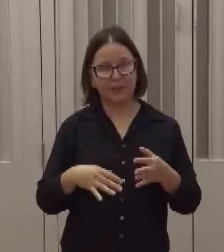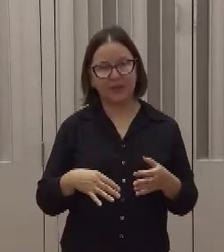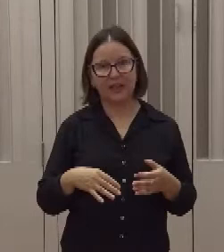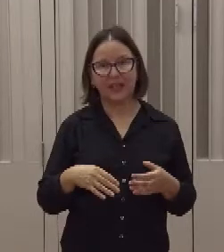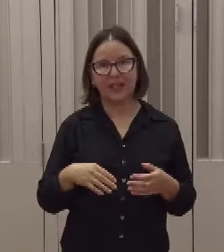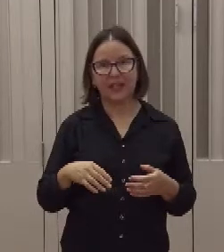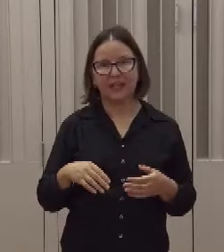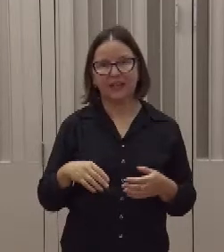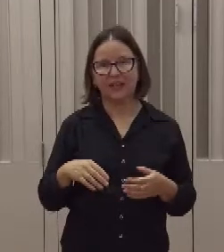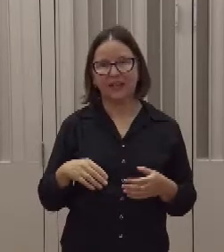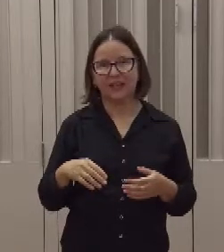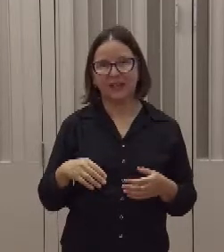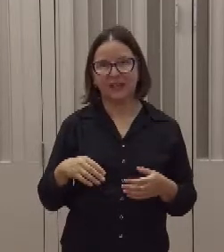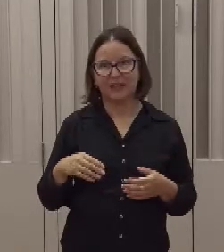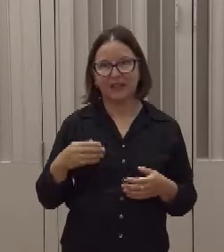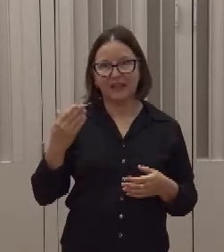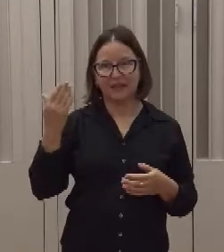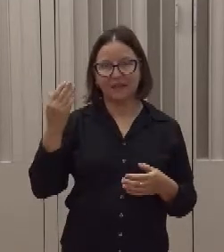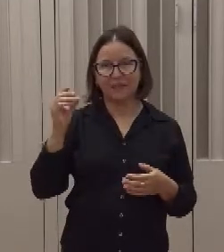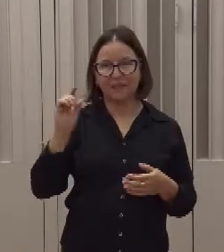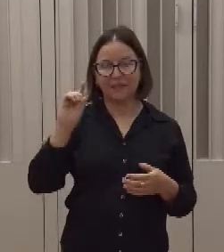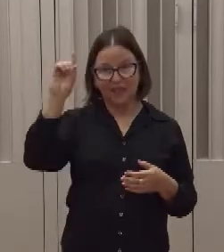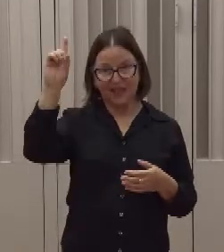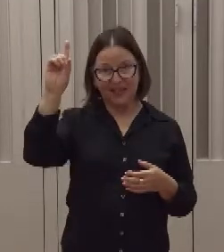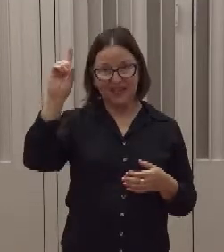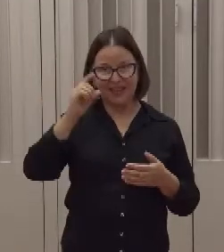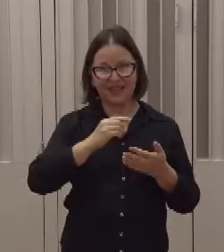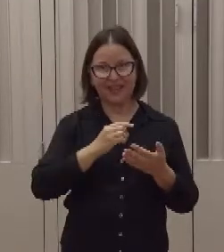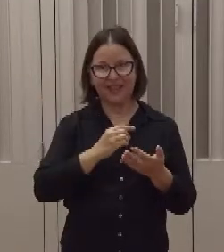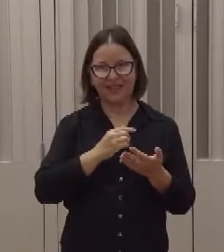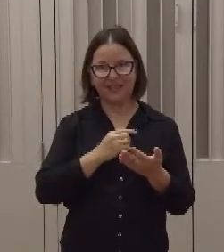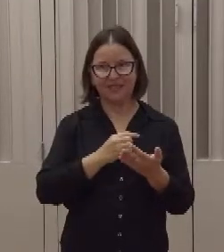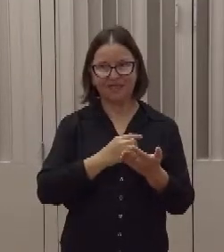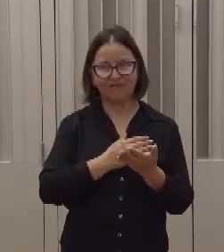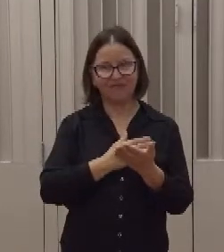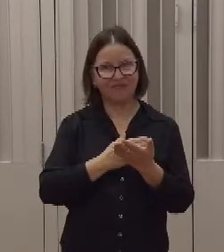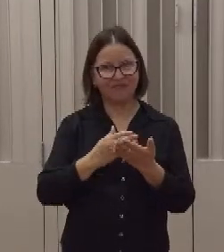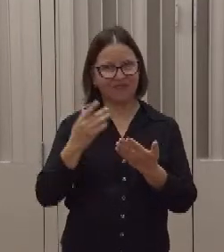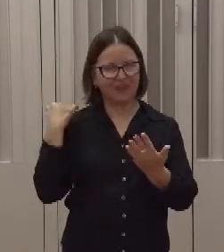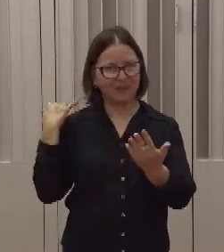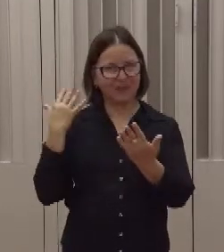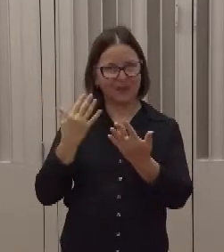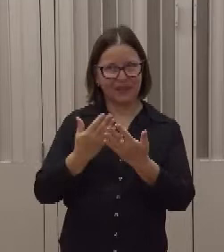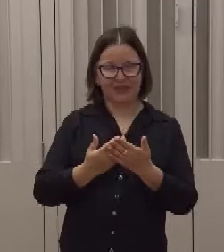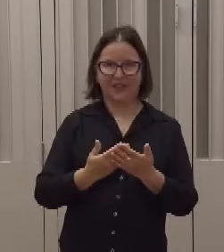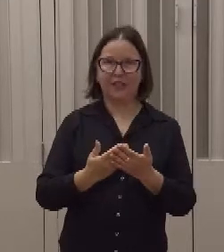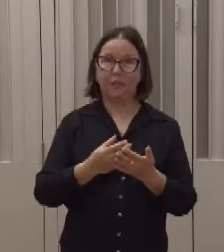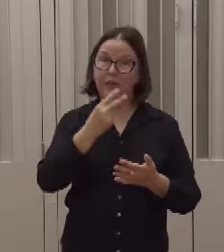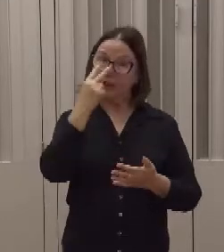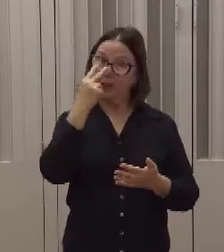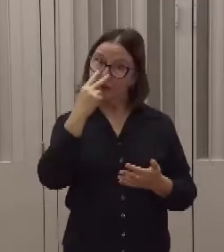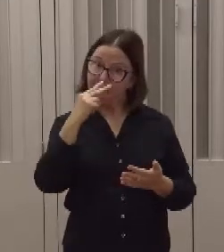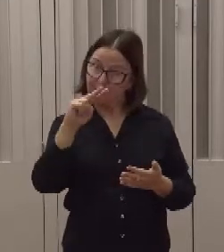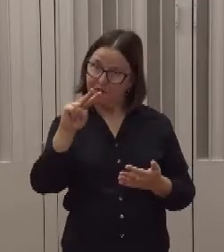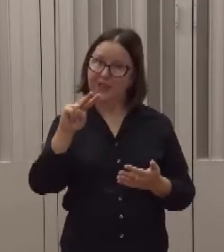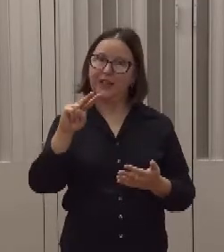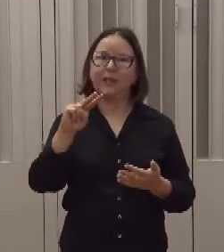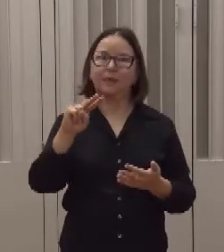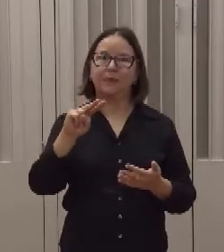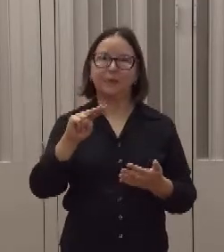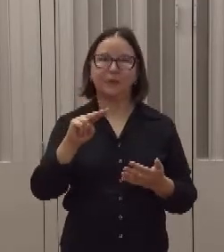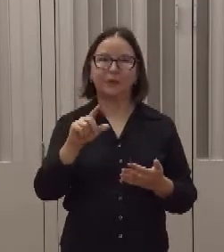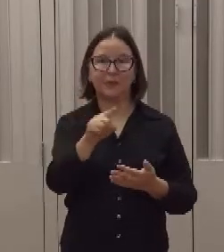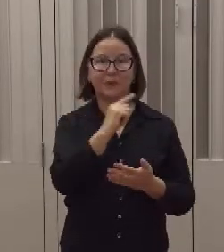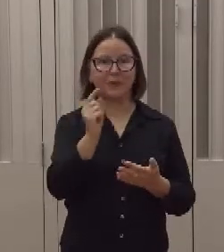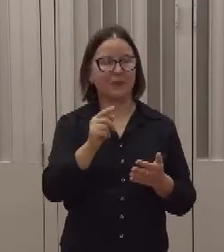que temos visto com os nossos próprios olhos, o que contemplamos e as nossas mãos apalparam